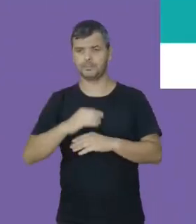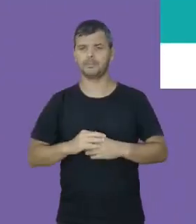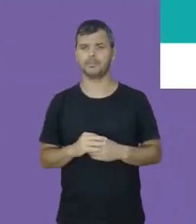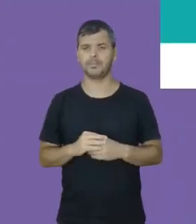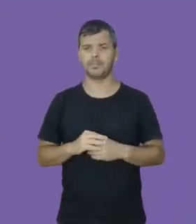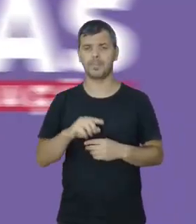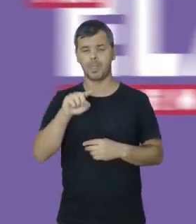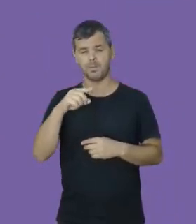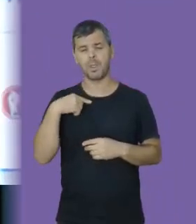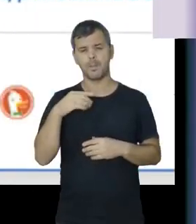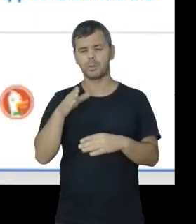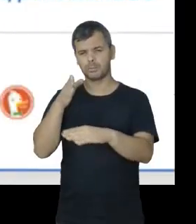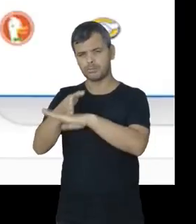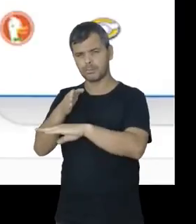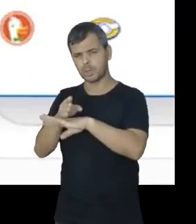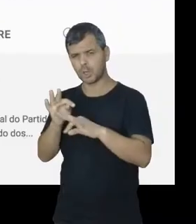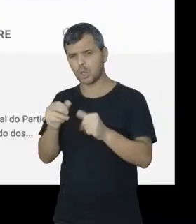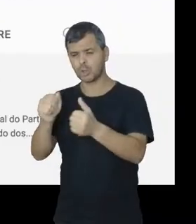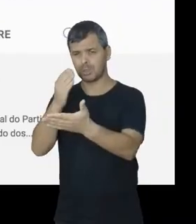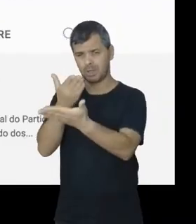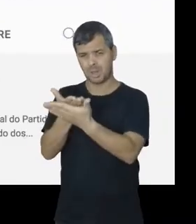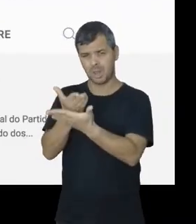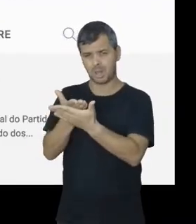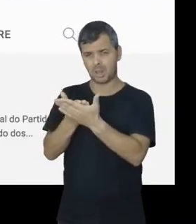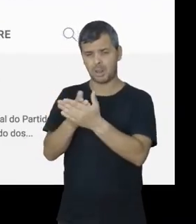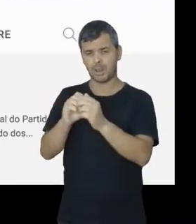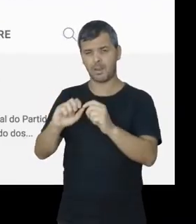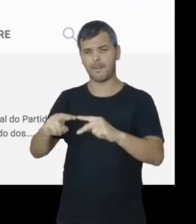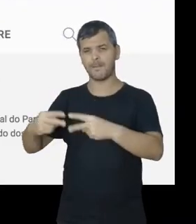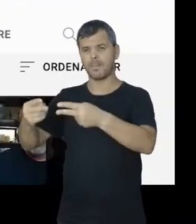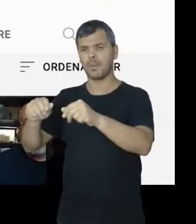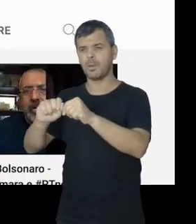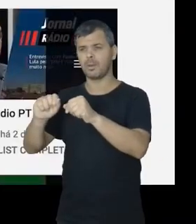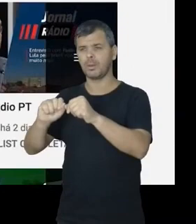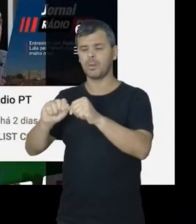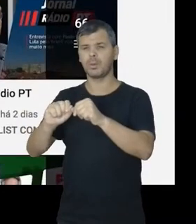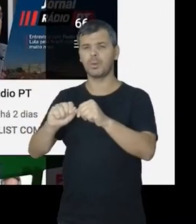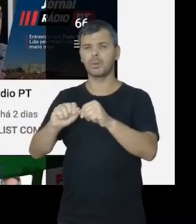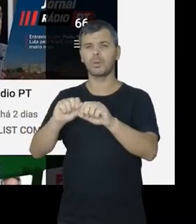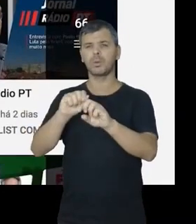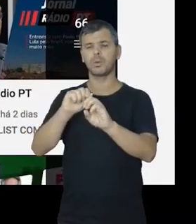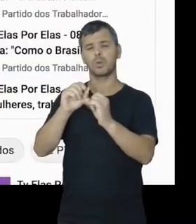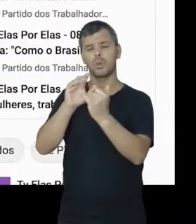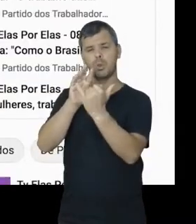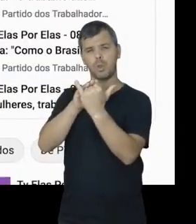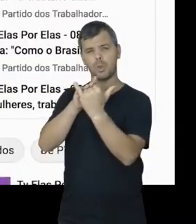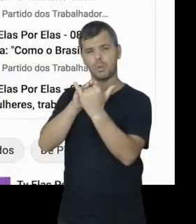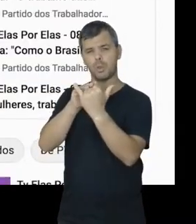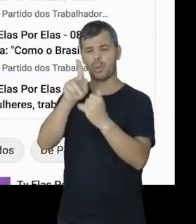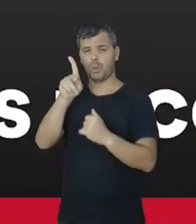E você ainda pode acessar todas as aulas da playlist TV Elas por Elas Formação no canal da